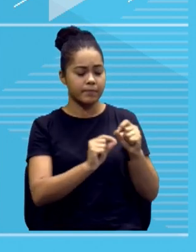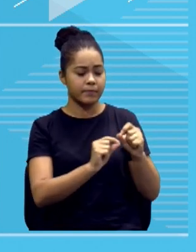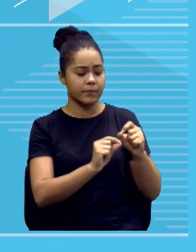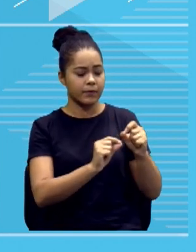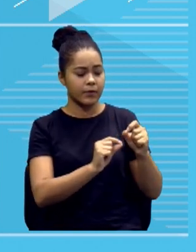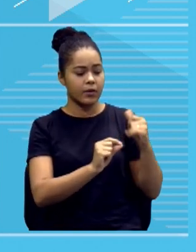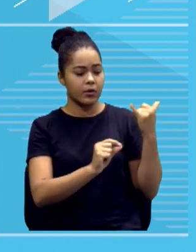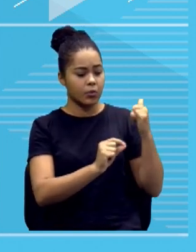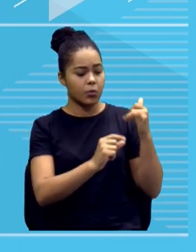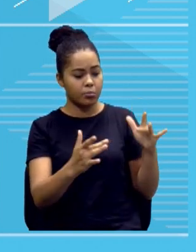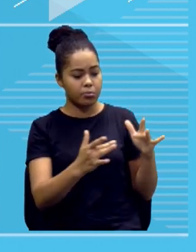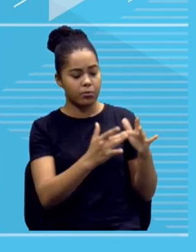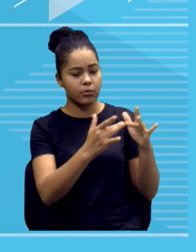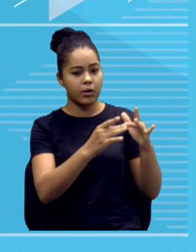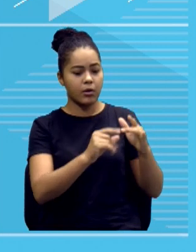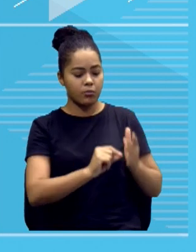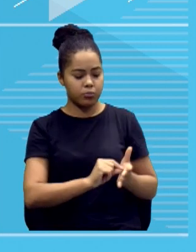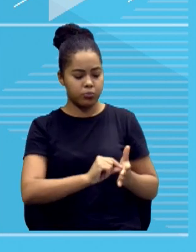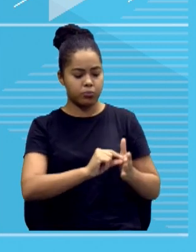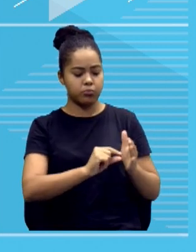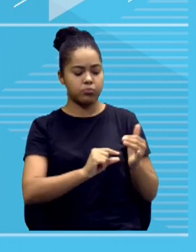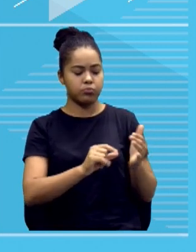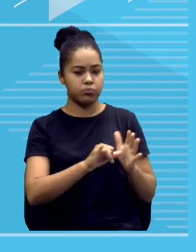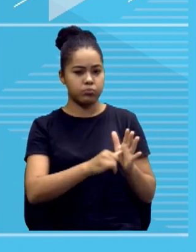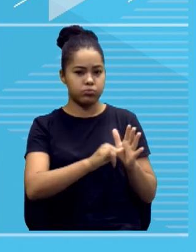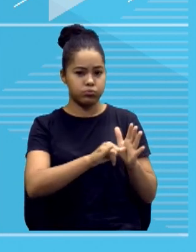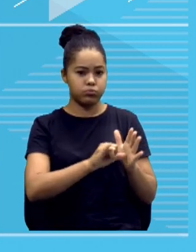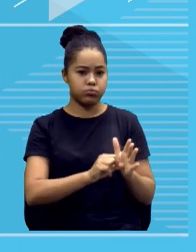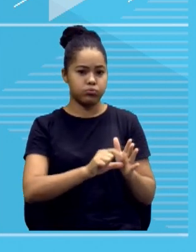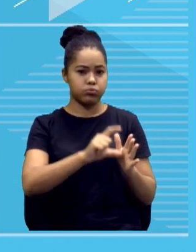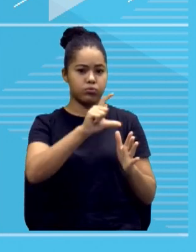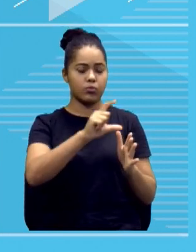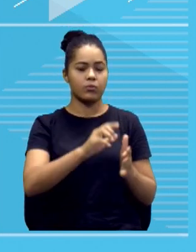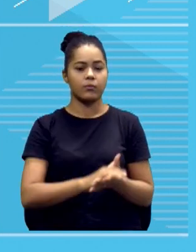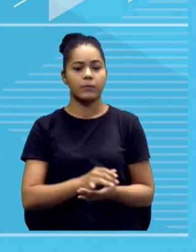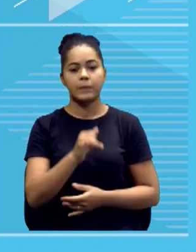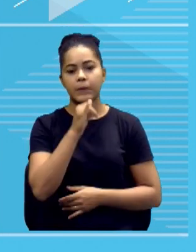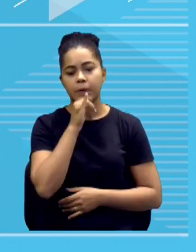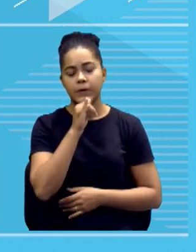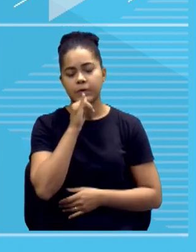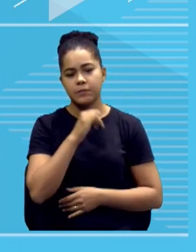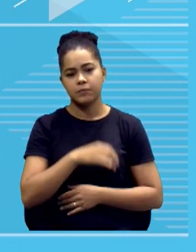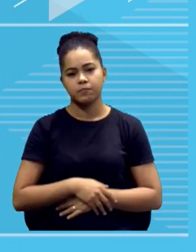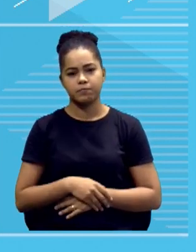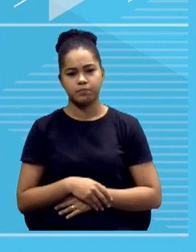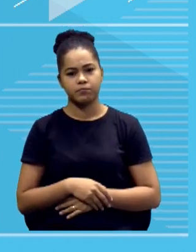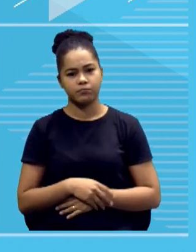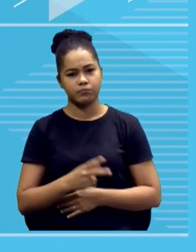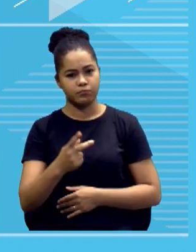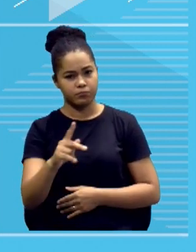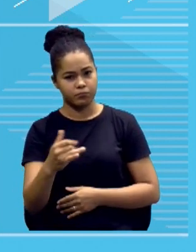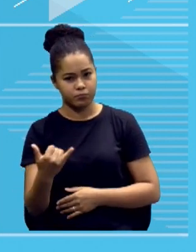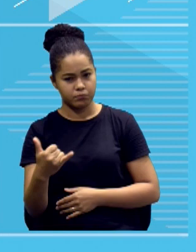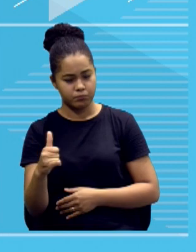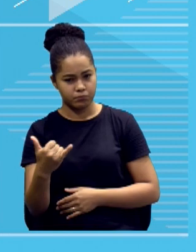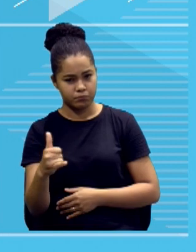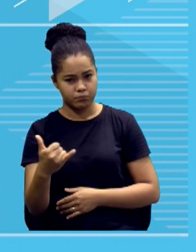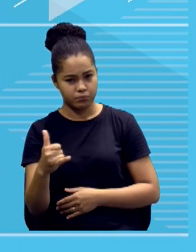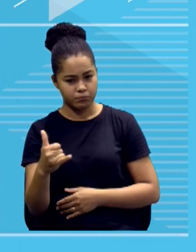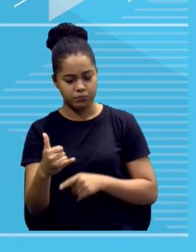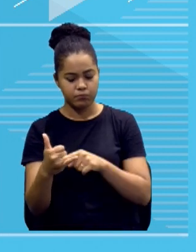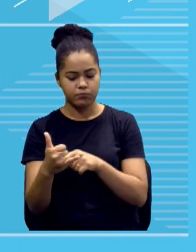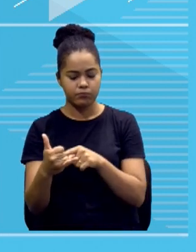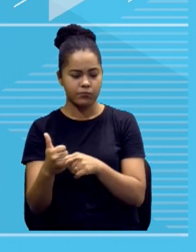recarregue. Entendeu? É por isso que seu celular, ele nunca descarrega ou carrega completamente. Quando ele estiver perto